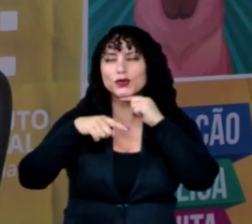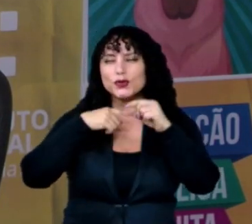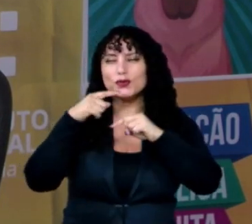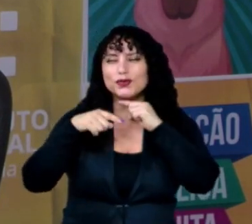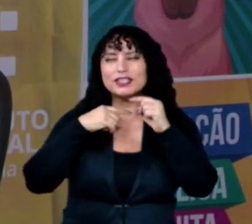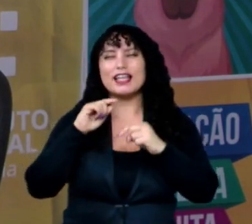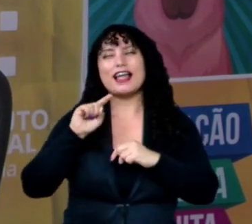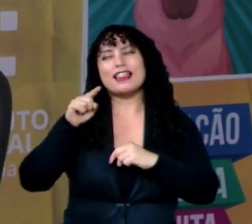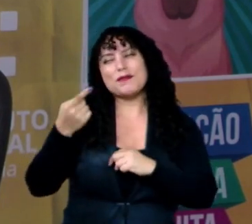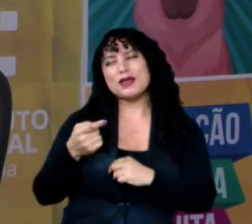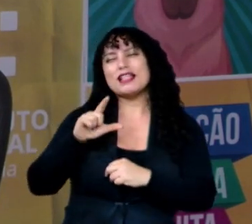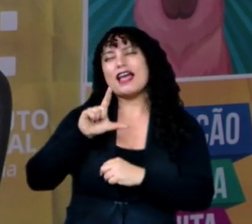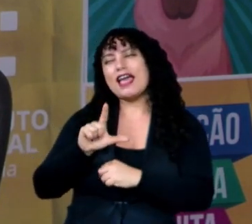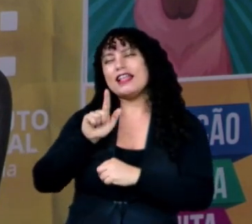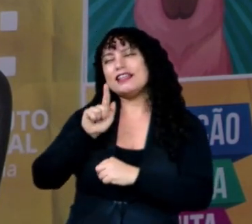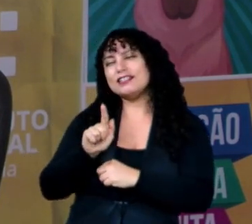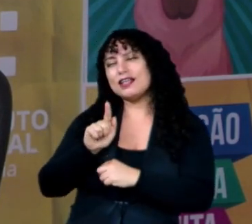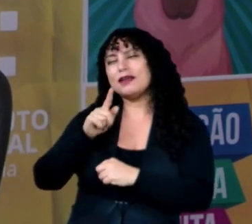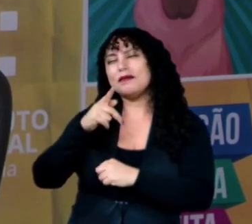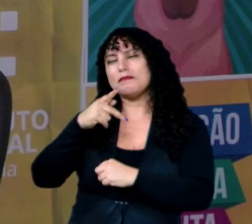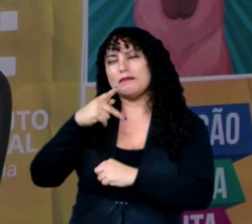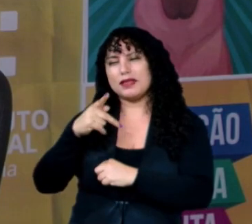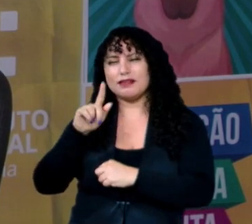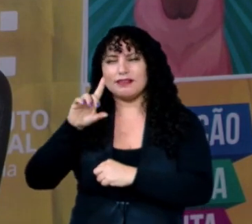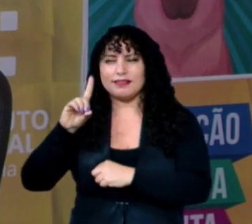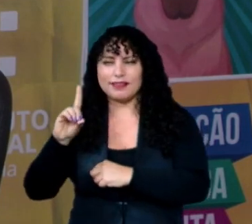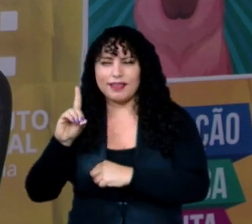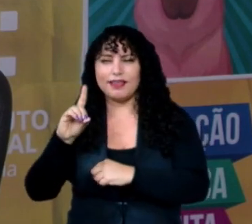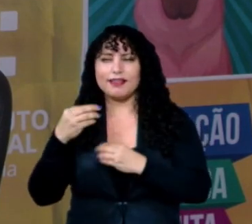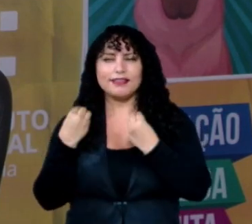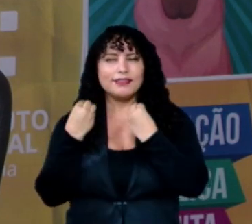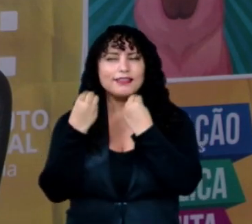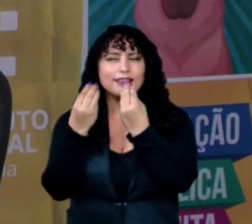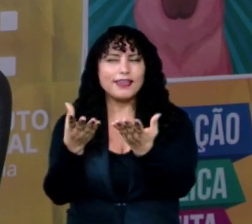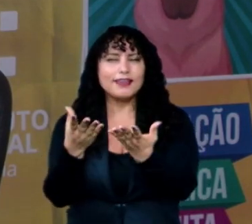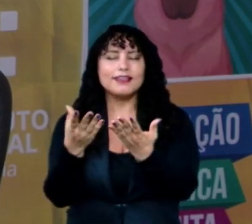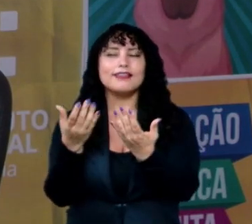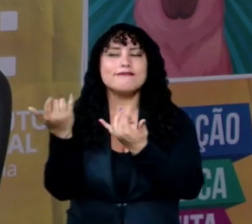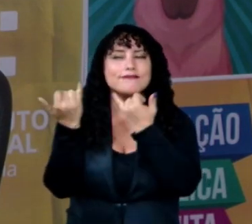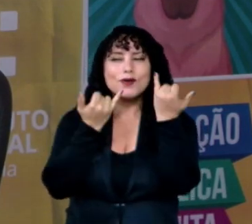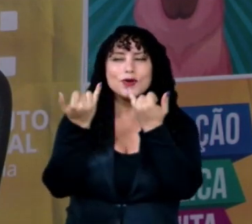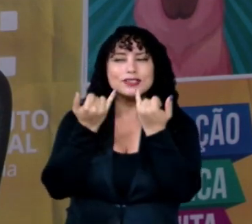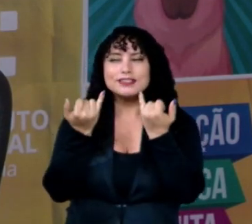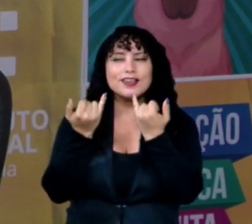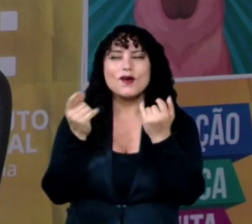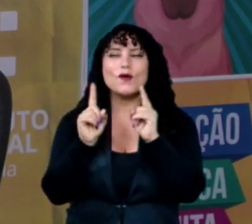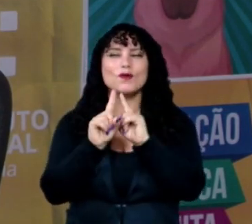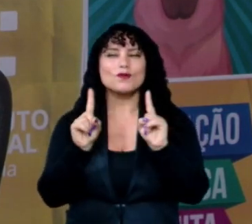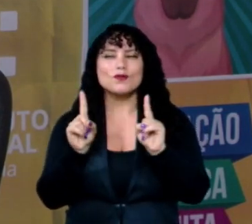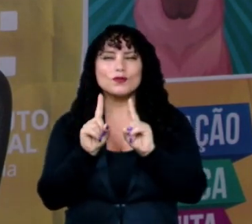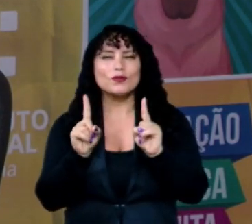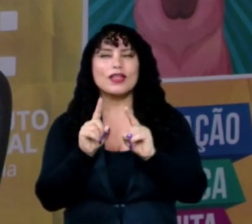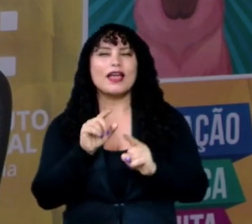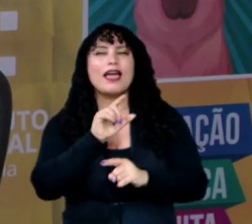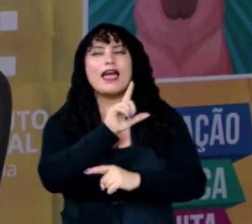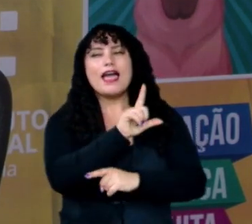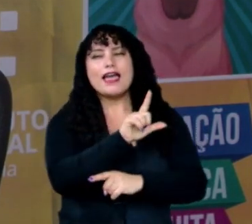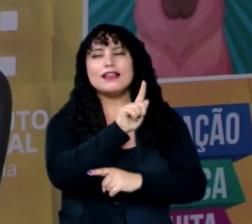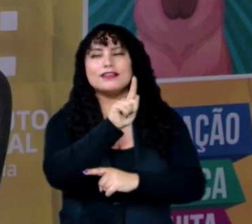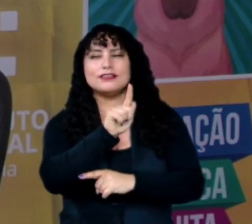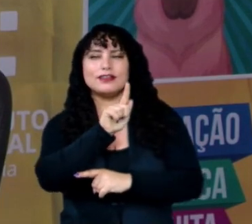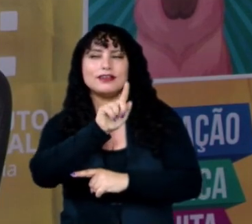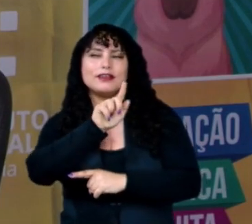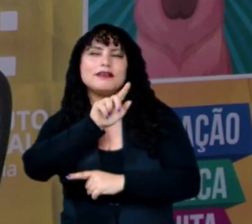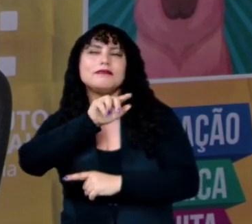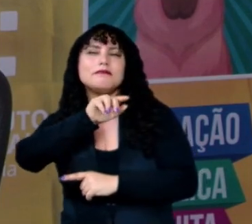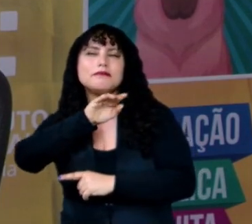mas depois da LGPD, então, tem dados que eu não posso mais entregar, né? A LGPD revogou a